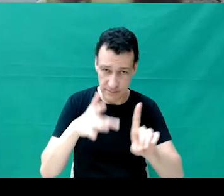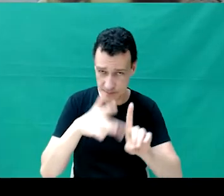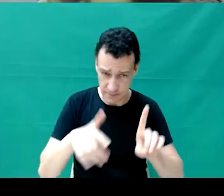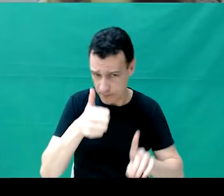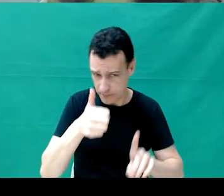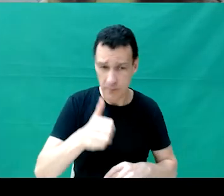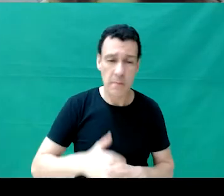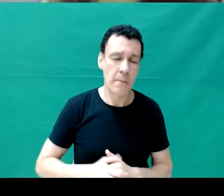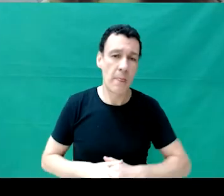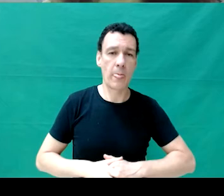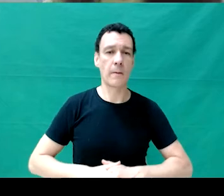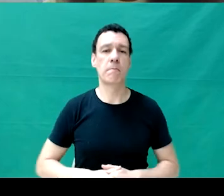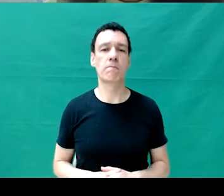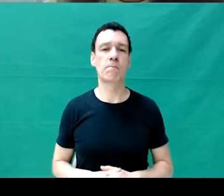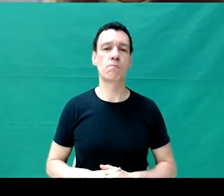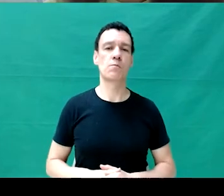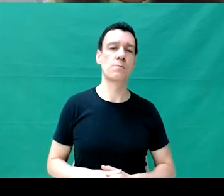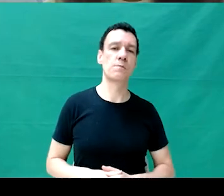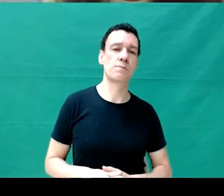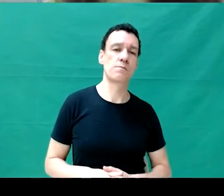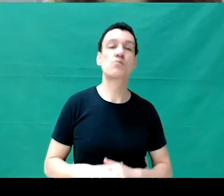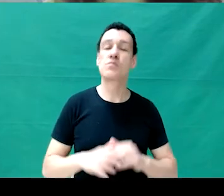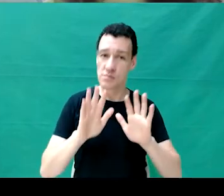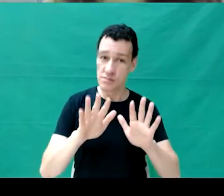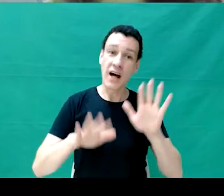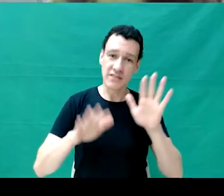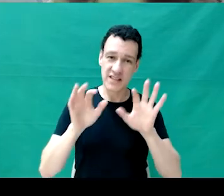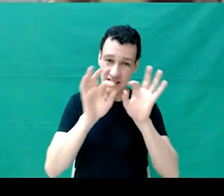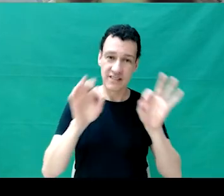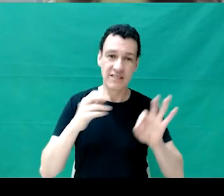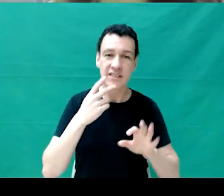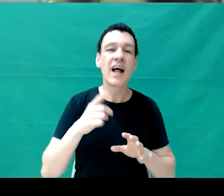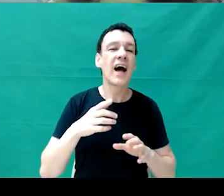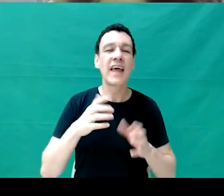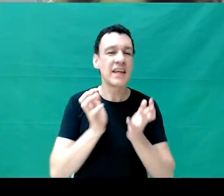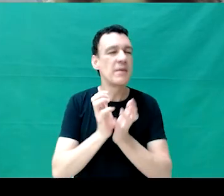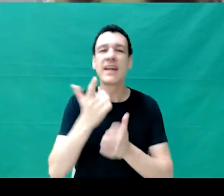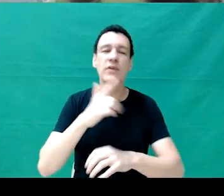Nossa equipe não tem braço para essa demanda. Nós não temos pernas para isso.